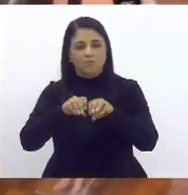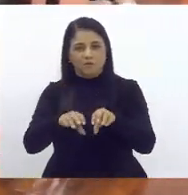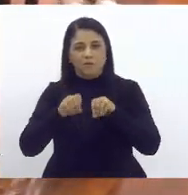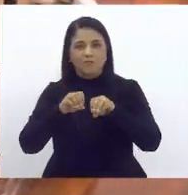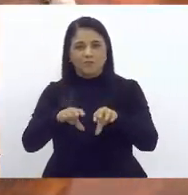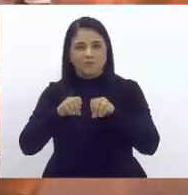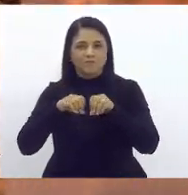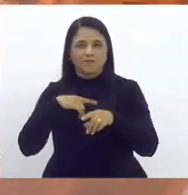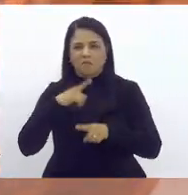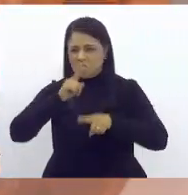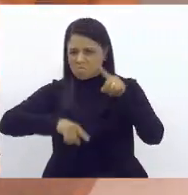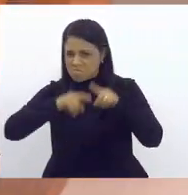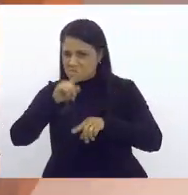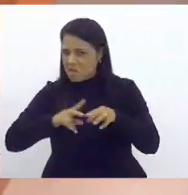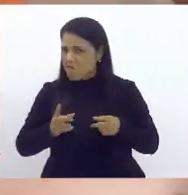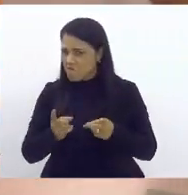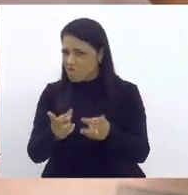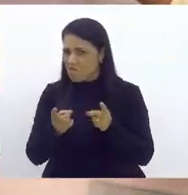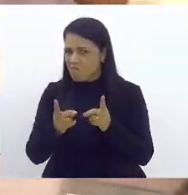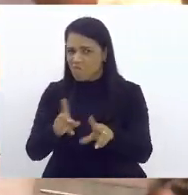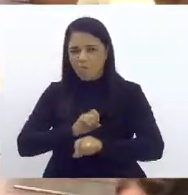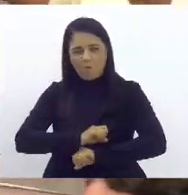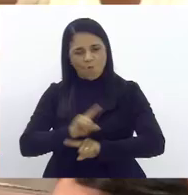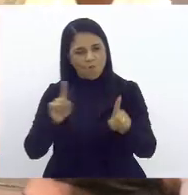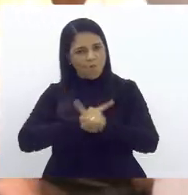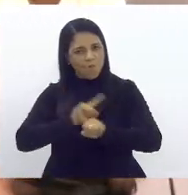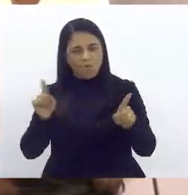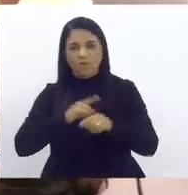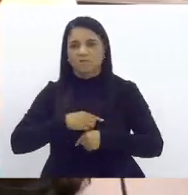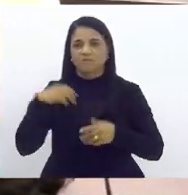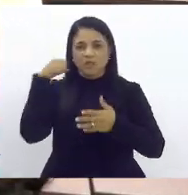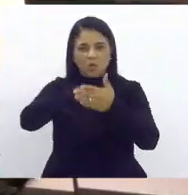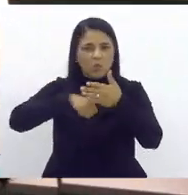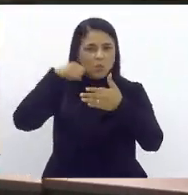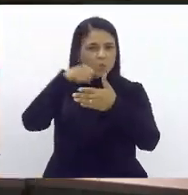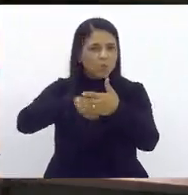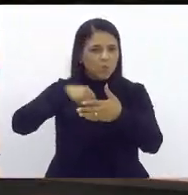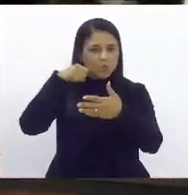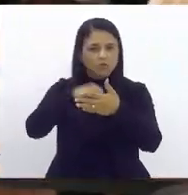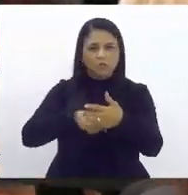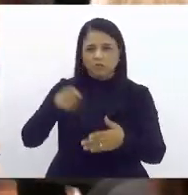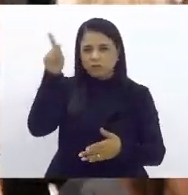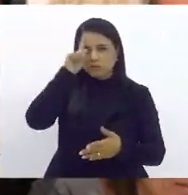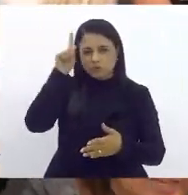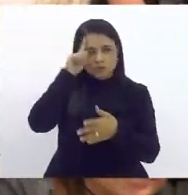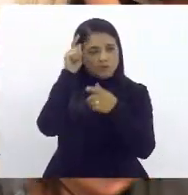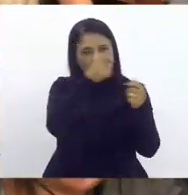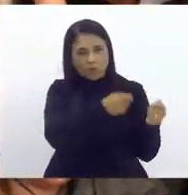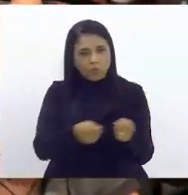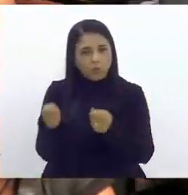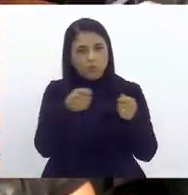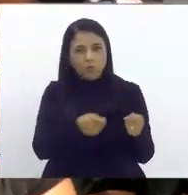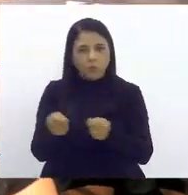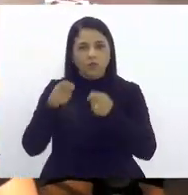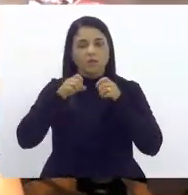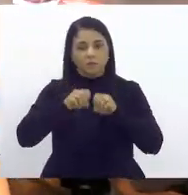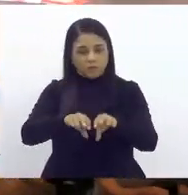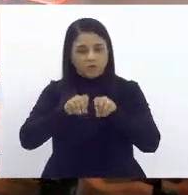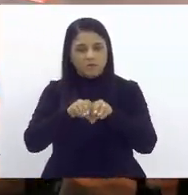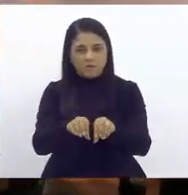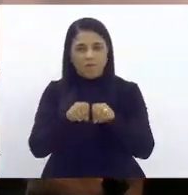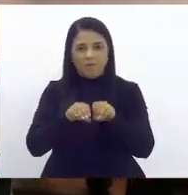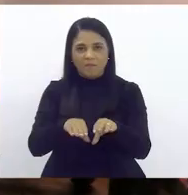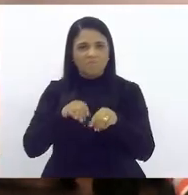Educação não é mercadoria! A nossa luta é todo dia!